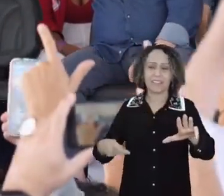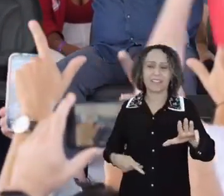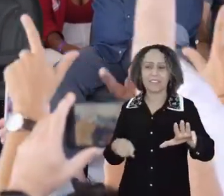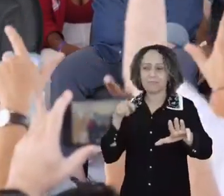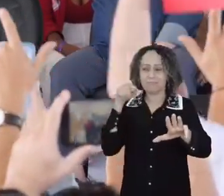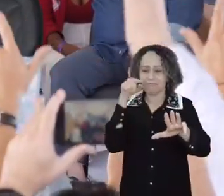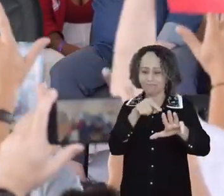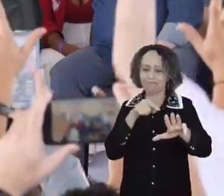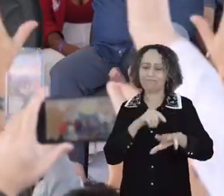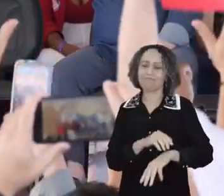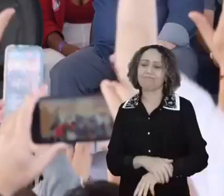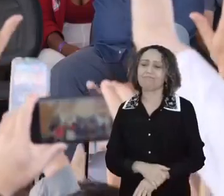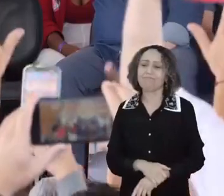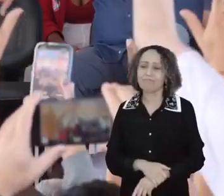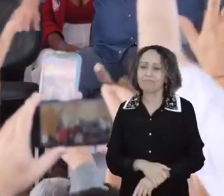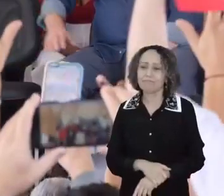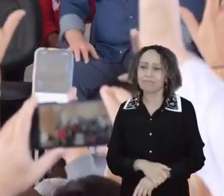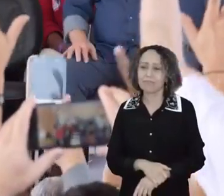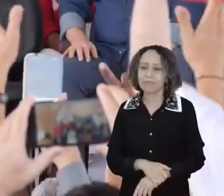Mas olha,